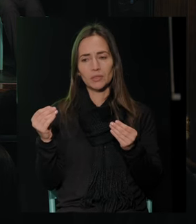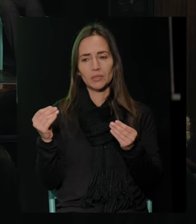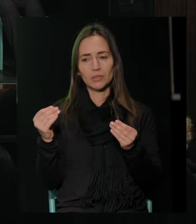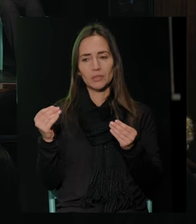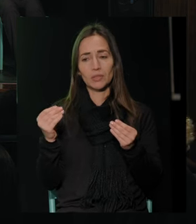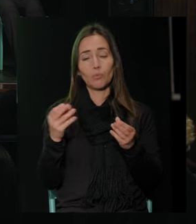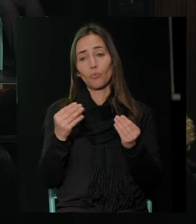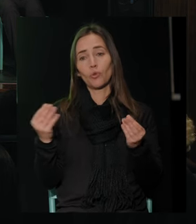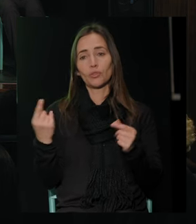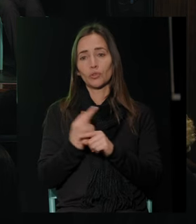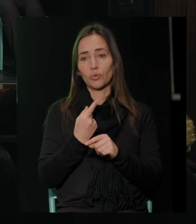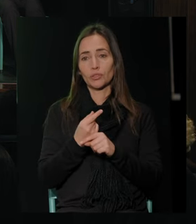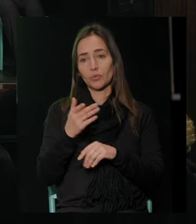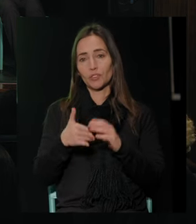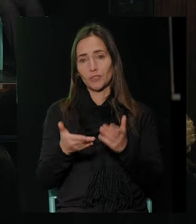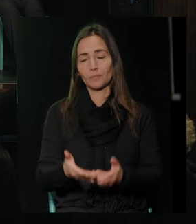muitos acontecimentos.